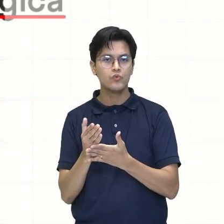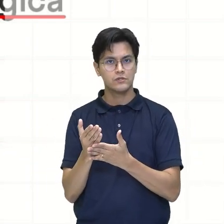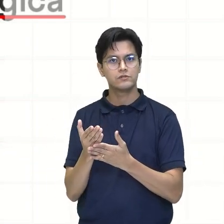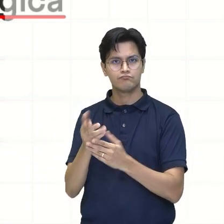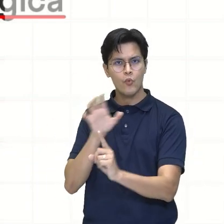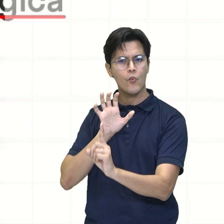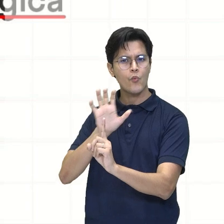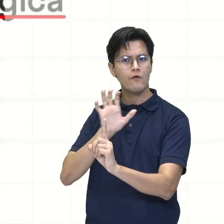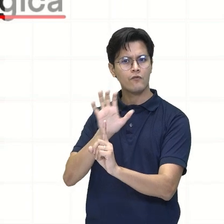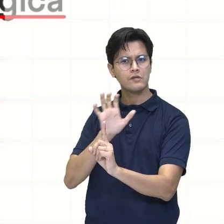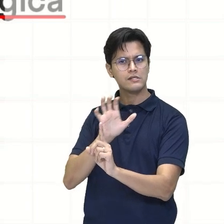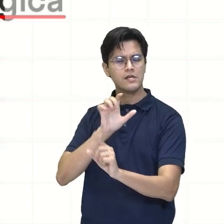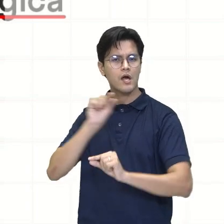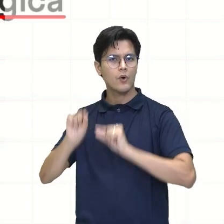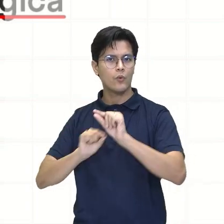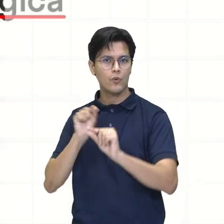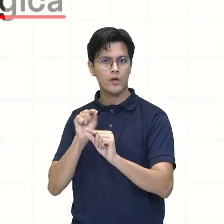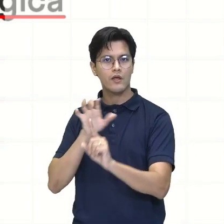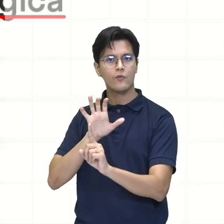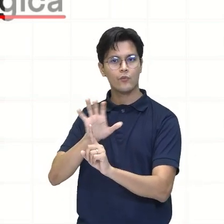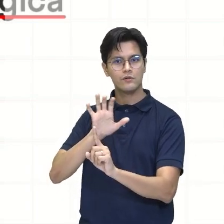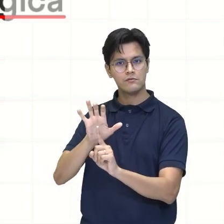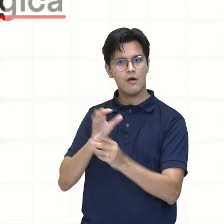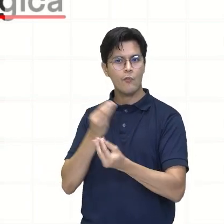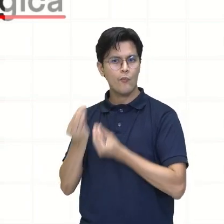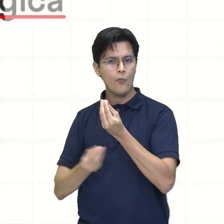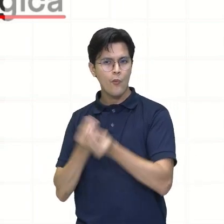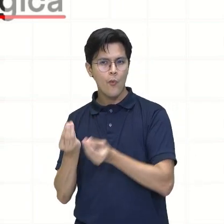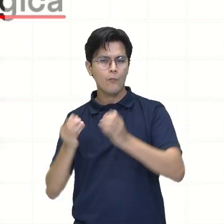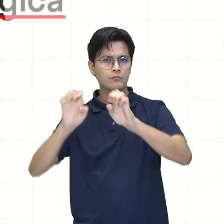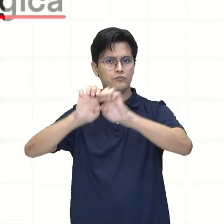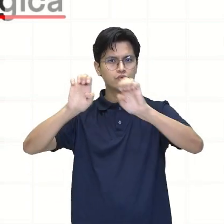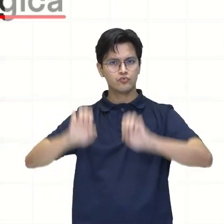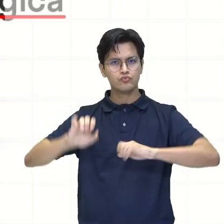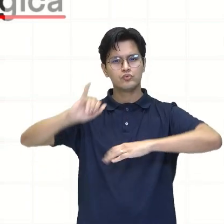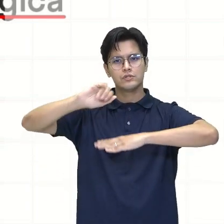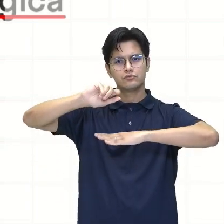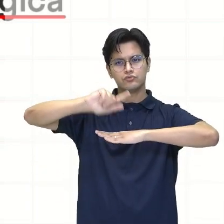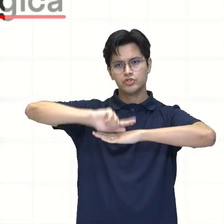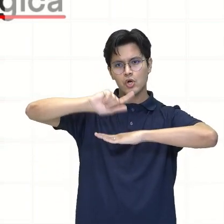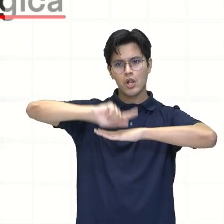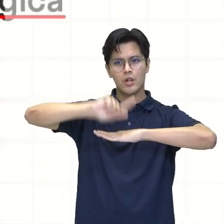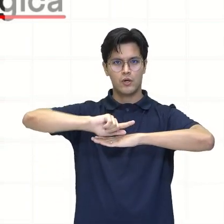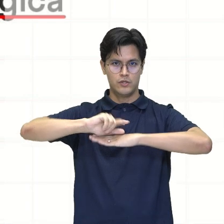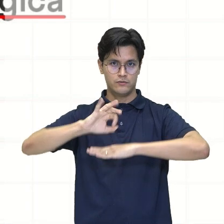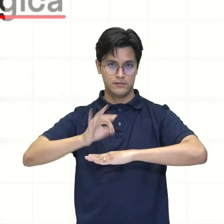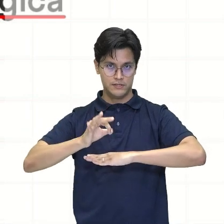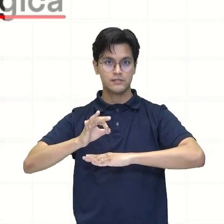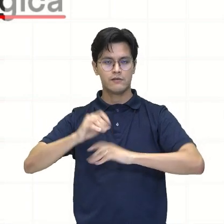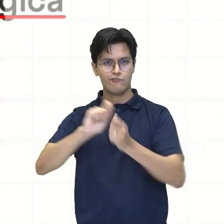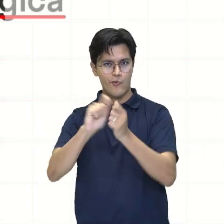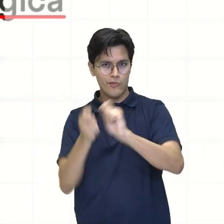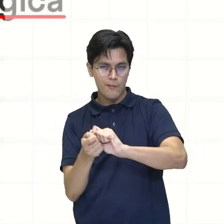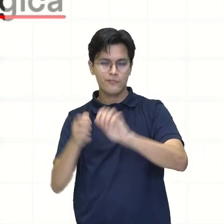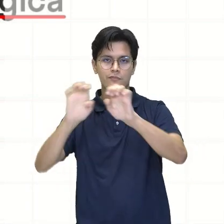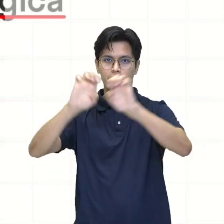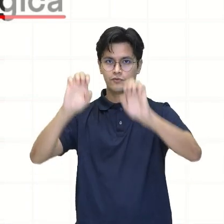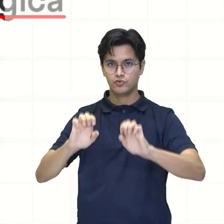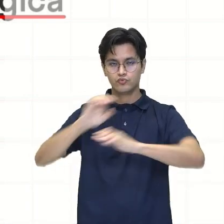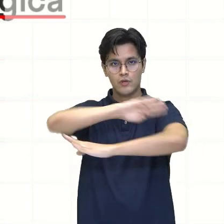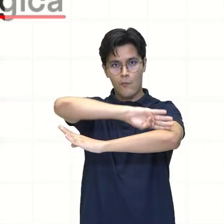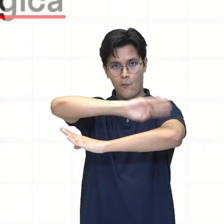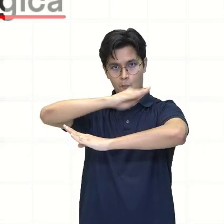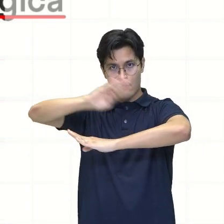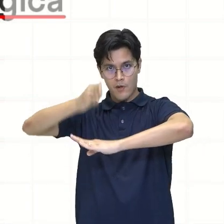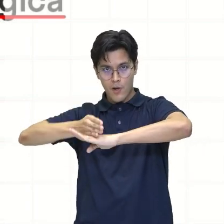influenciar ali na forma de cada uma dessas estruturas, né, que compõem o relevo do